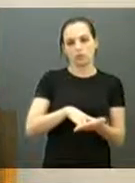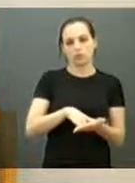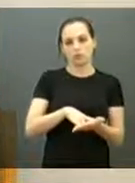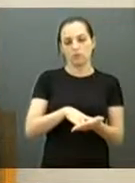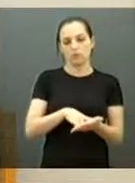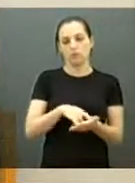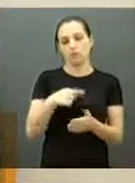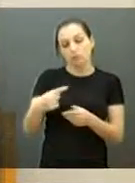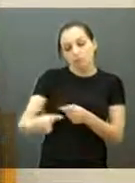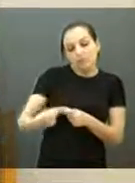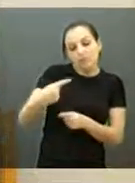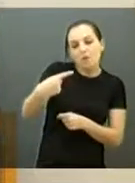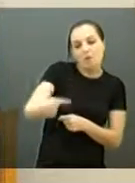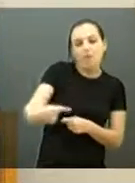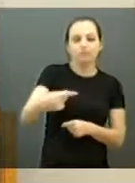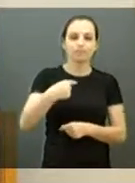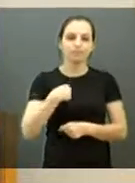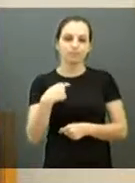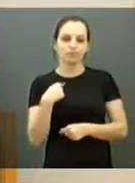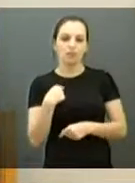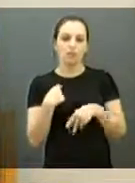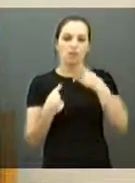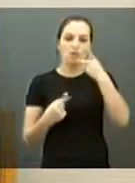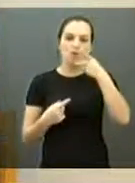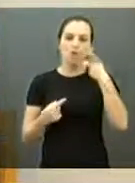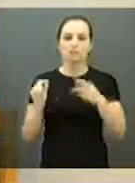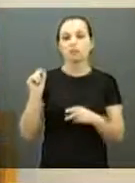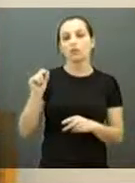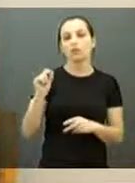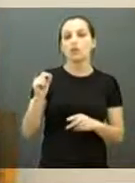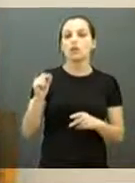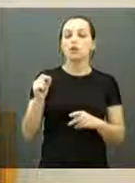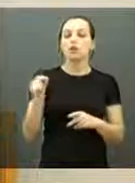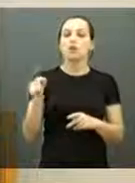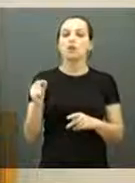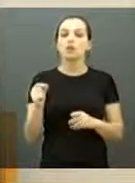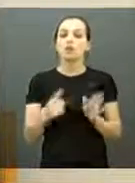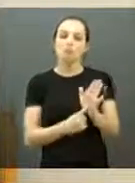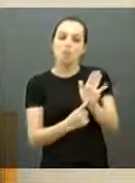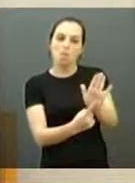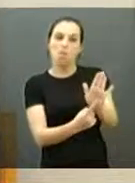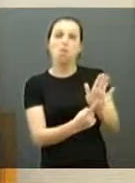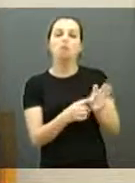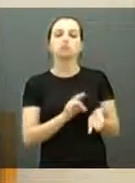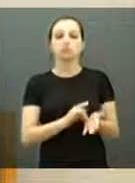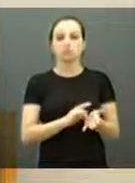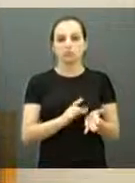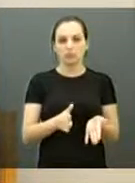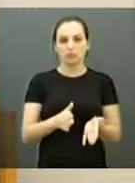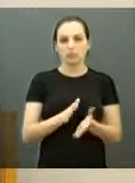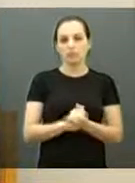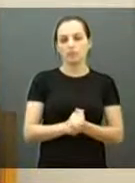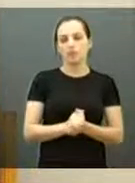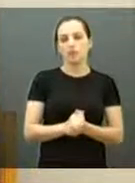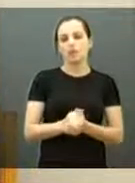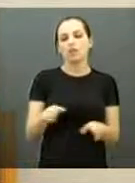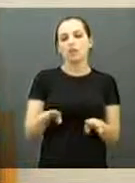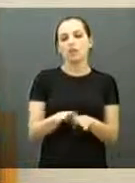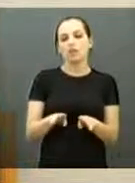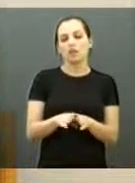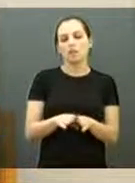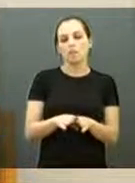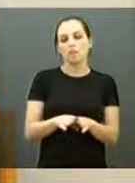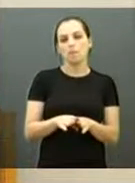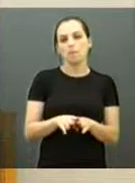Tá. E depois eu que falo. Isso são dados. Tá. Outra coisa, eu desafio a história